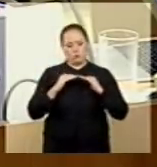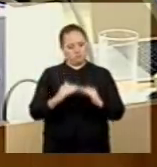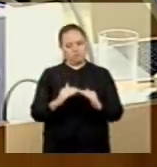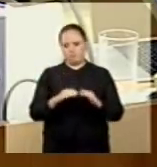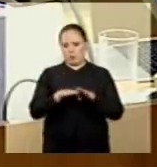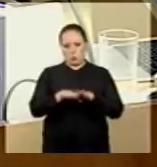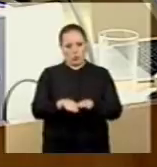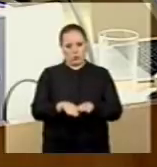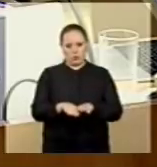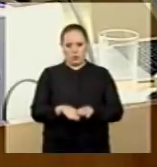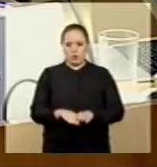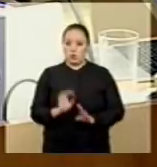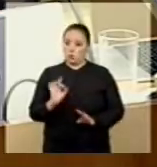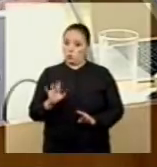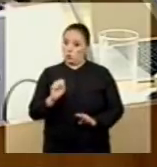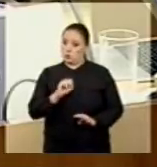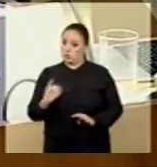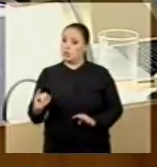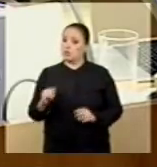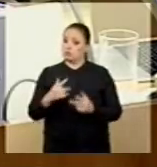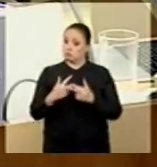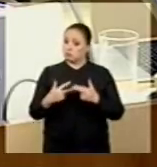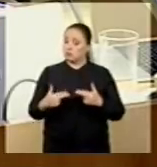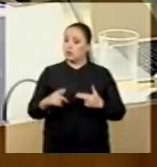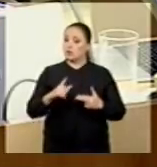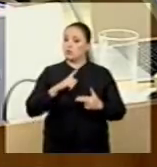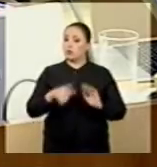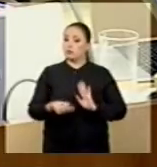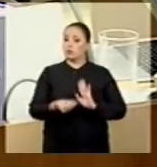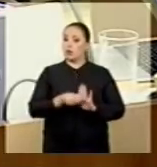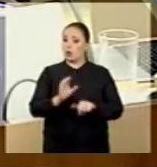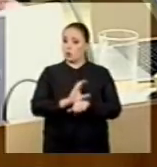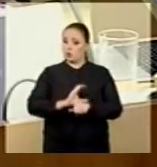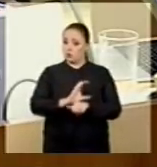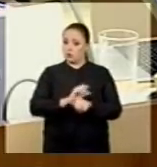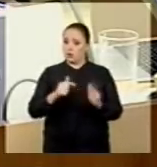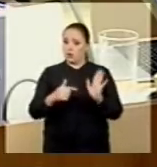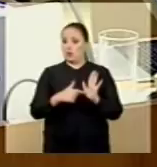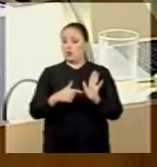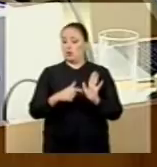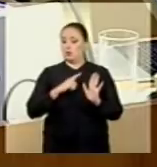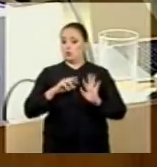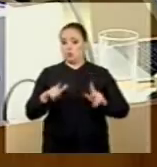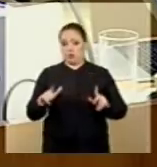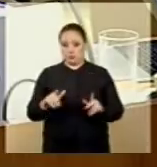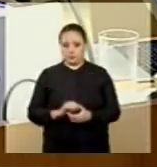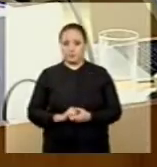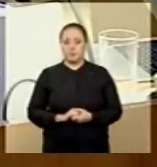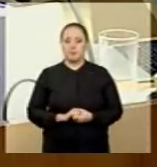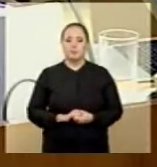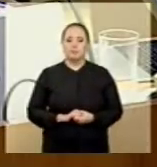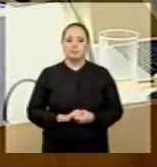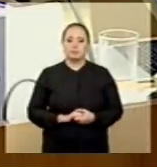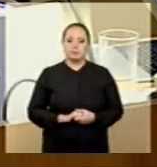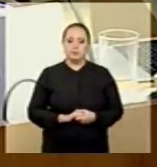salvo as situações expressamente contempladas na Constituição. Portanto, sem me comprometer,